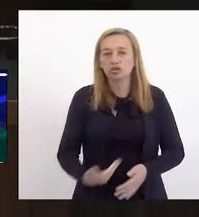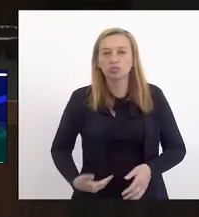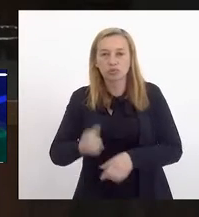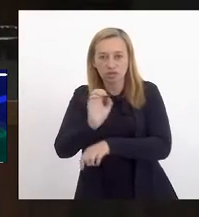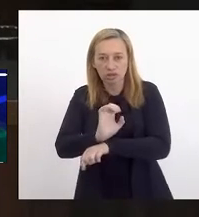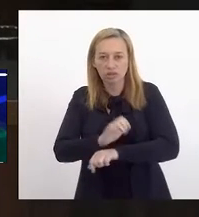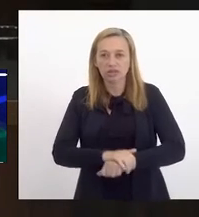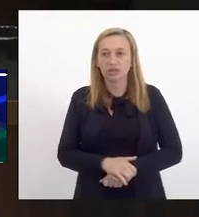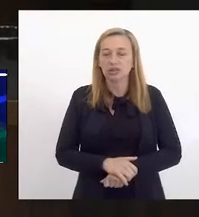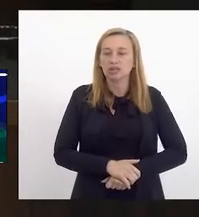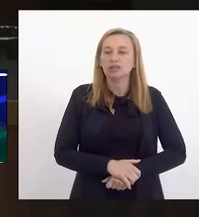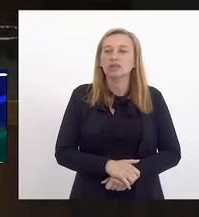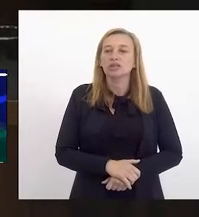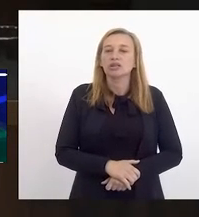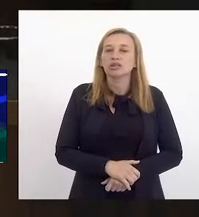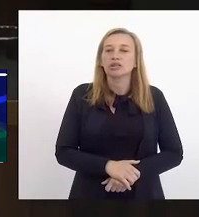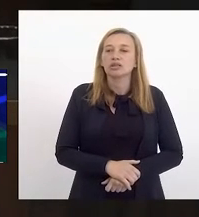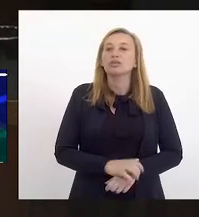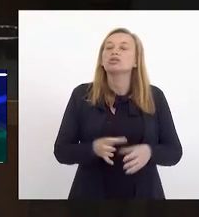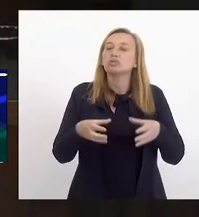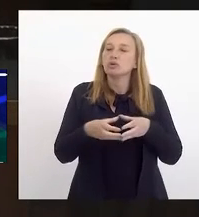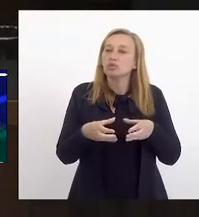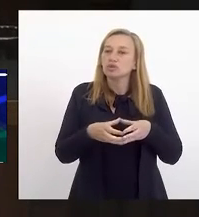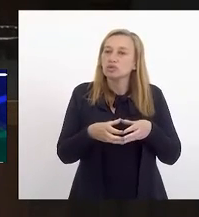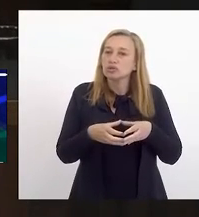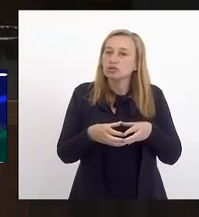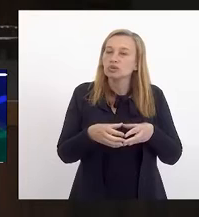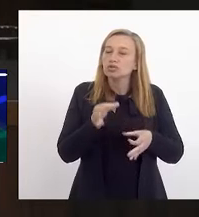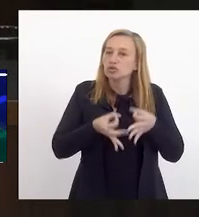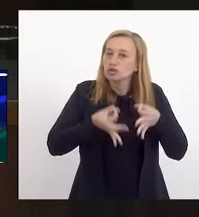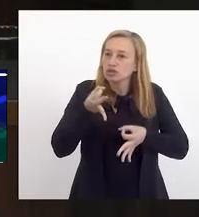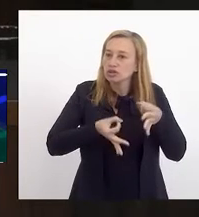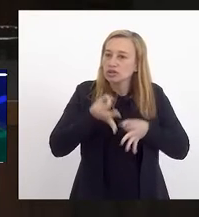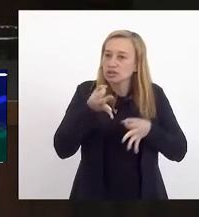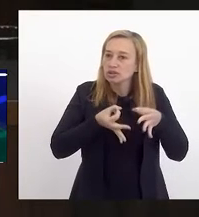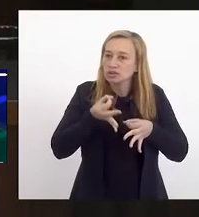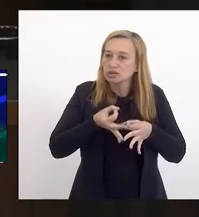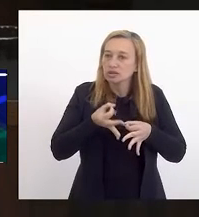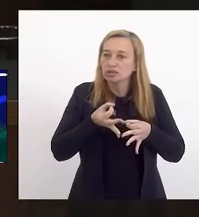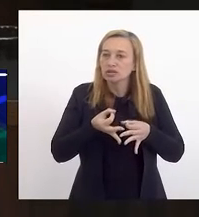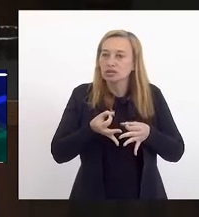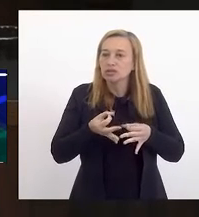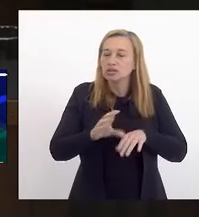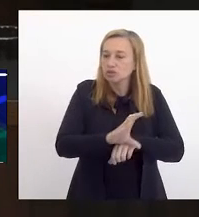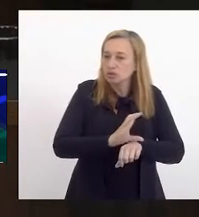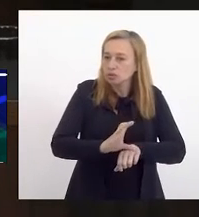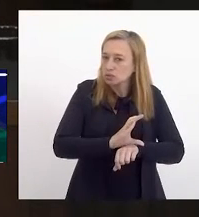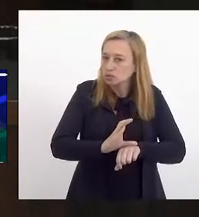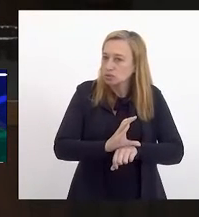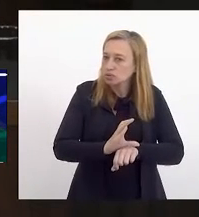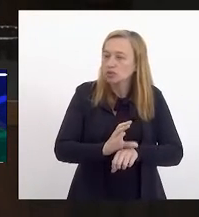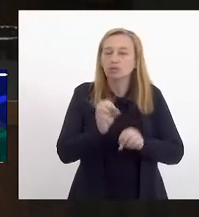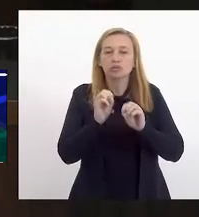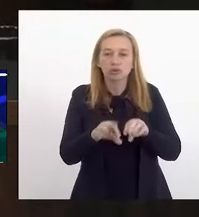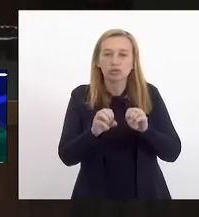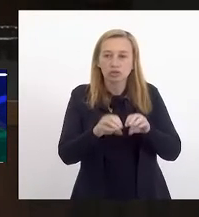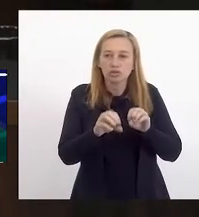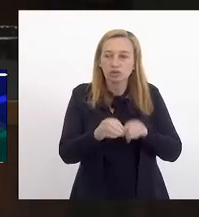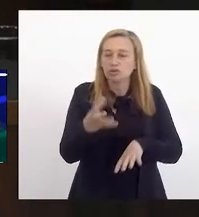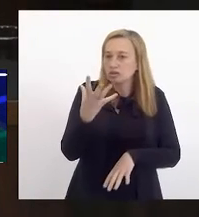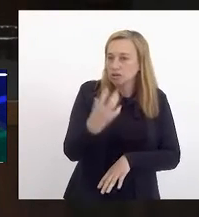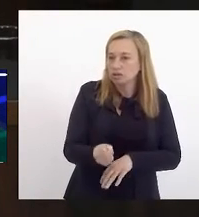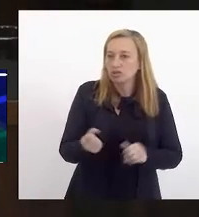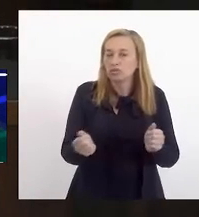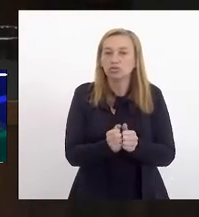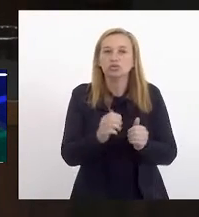estaduais. Parecer das comissões de Constituição e Justiça pela Constitucionalidade, de Educação, favorável